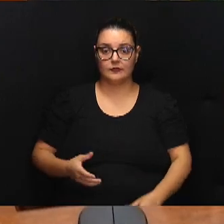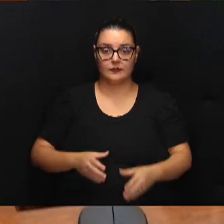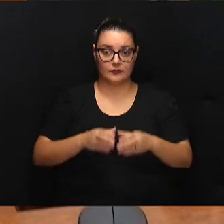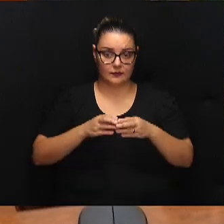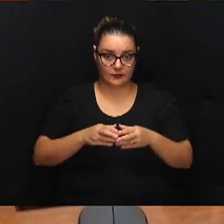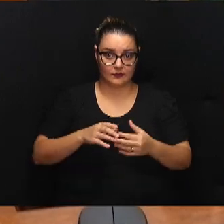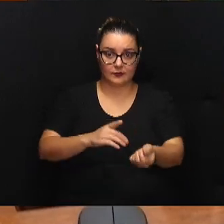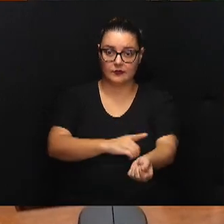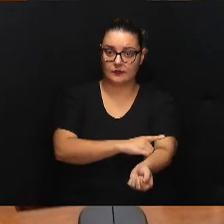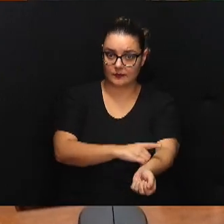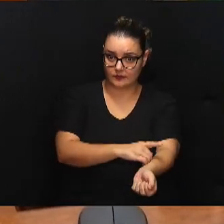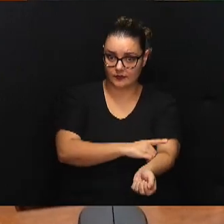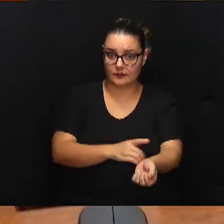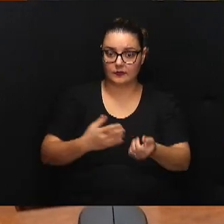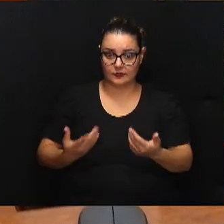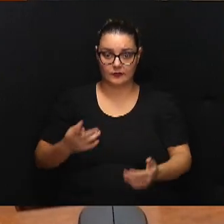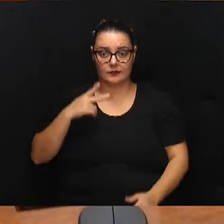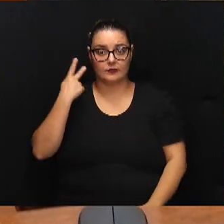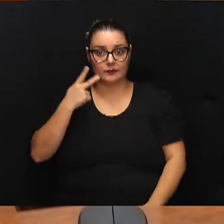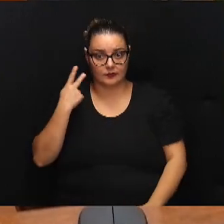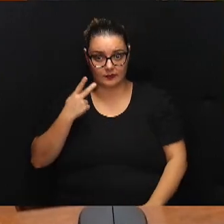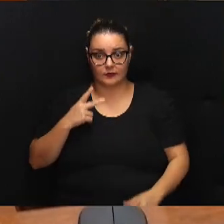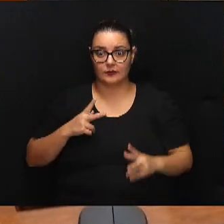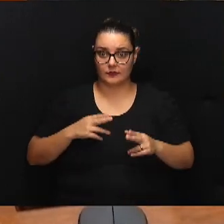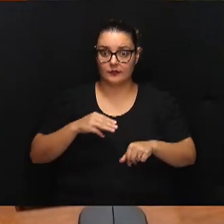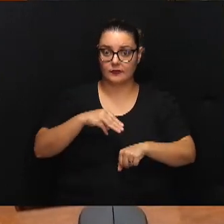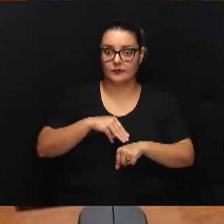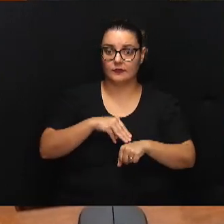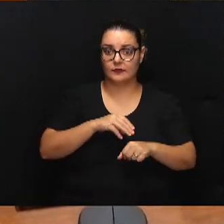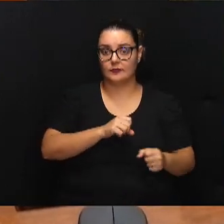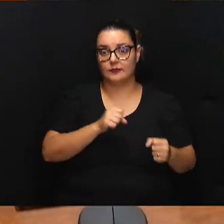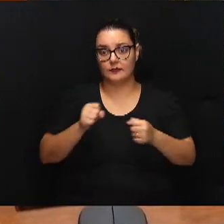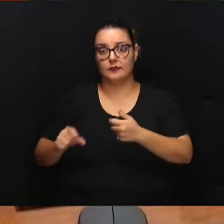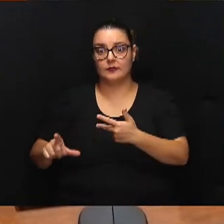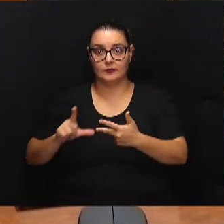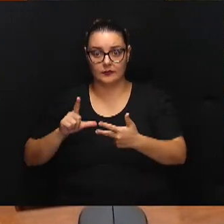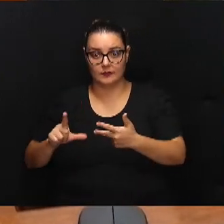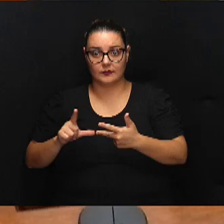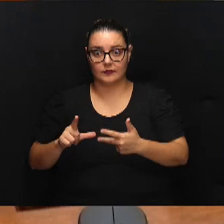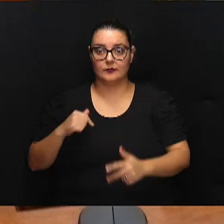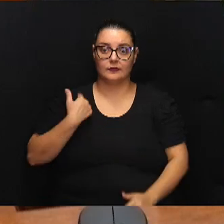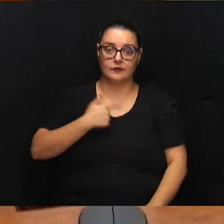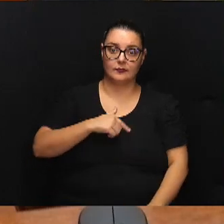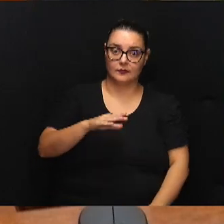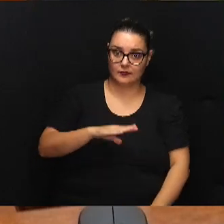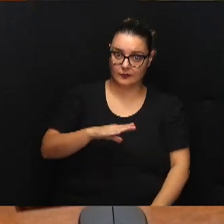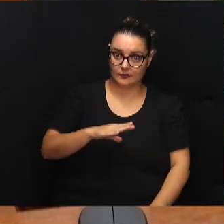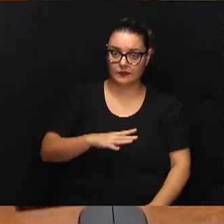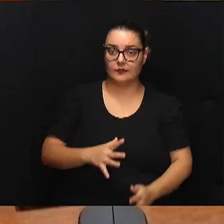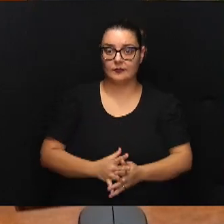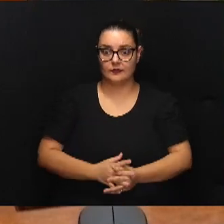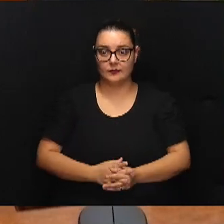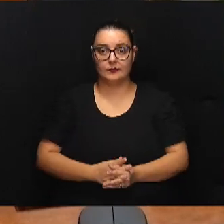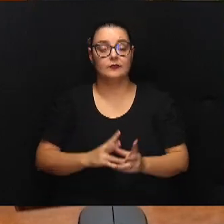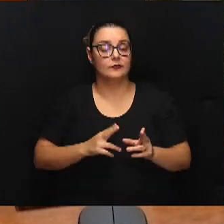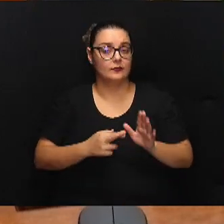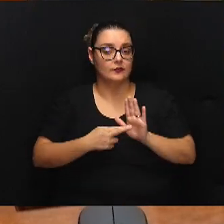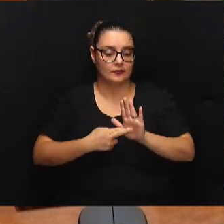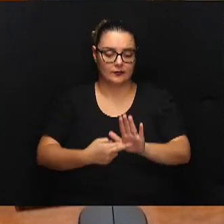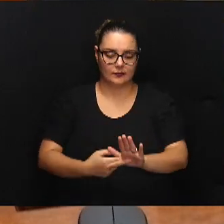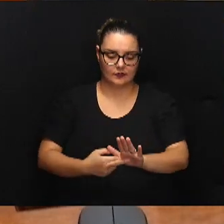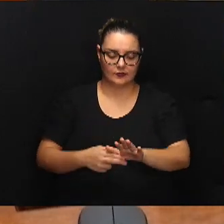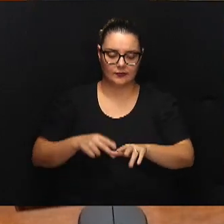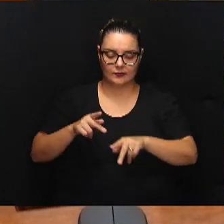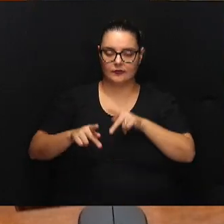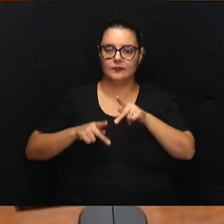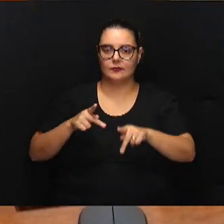o diabetes. E o vereador, né, como membro do Poder Legislativo aí do nosso município, como representante da